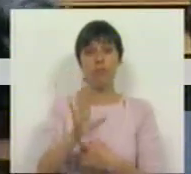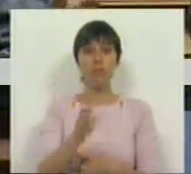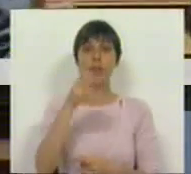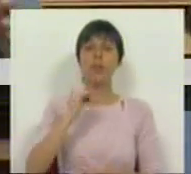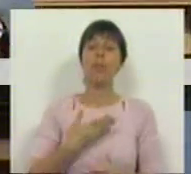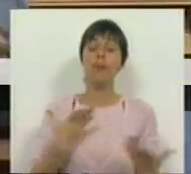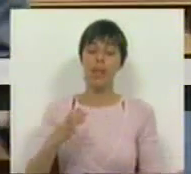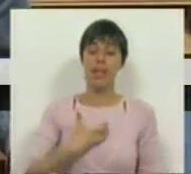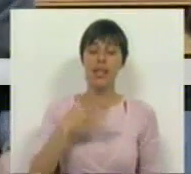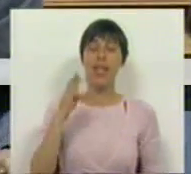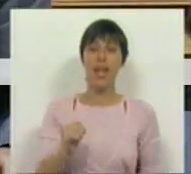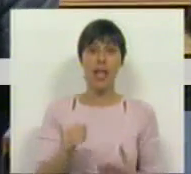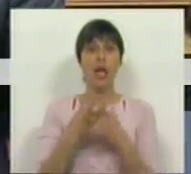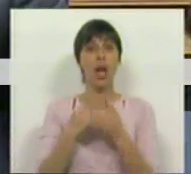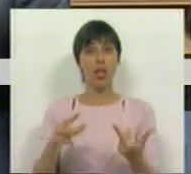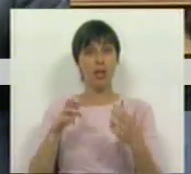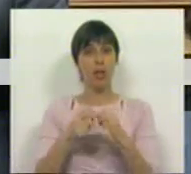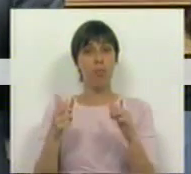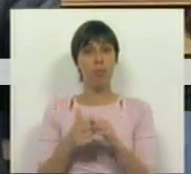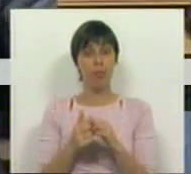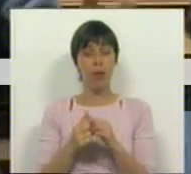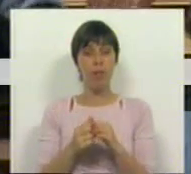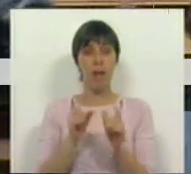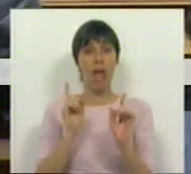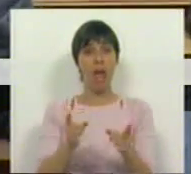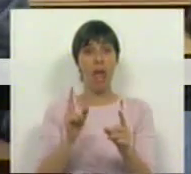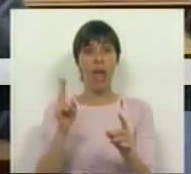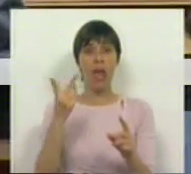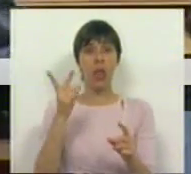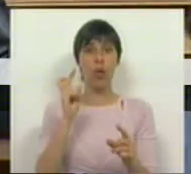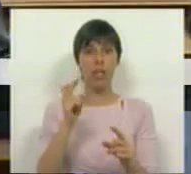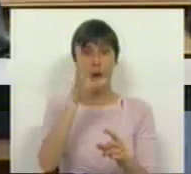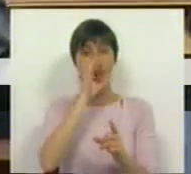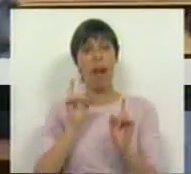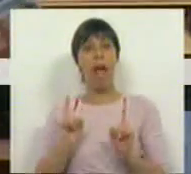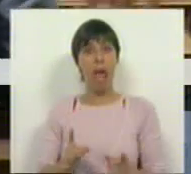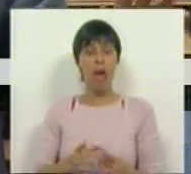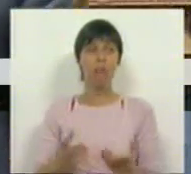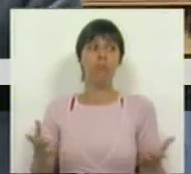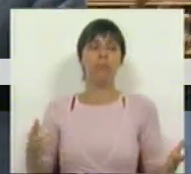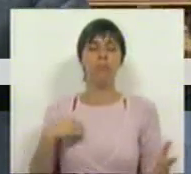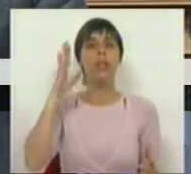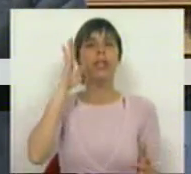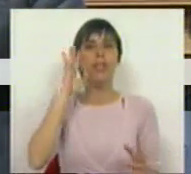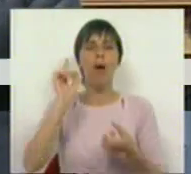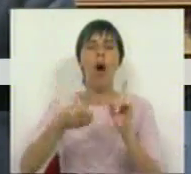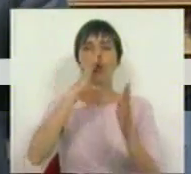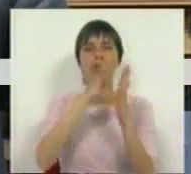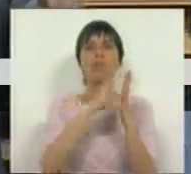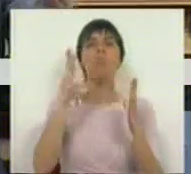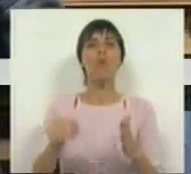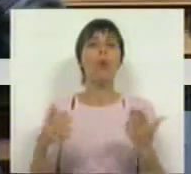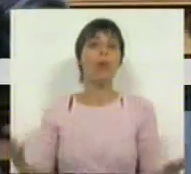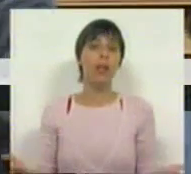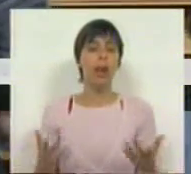do PSD e do CDS a resolverem problemas é estes 2 anos de governação, então já nós sabemos bem qual é o modelo. É